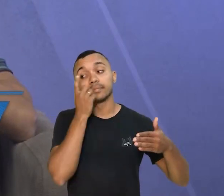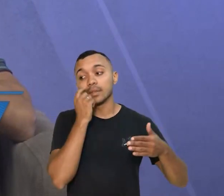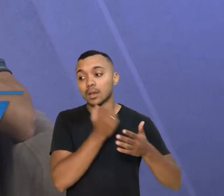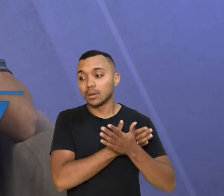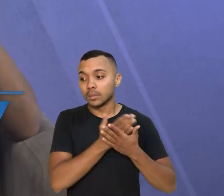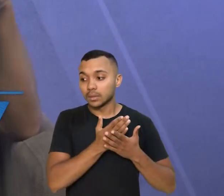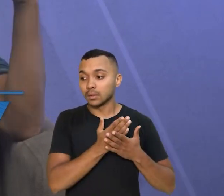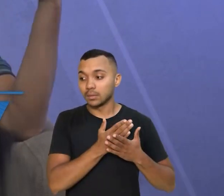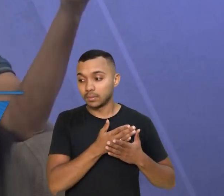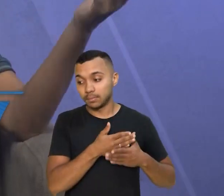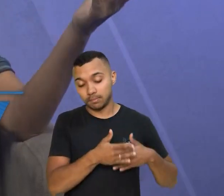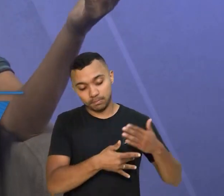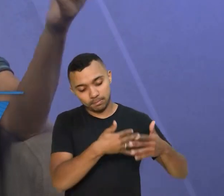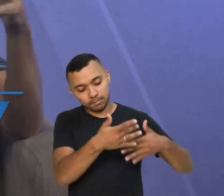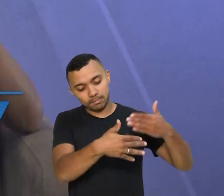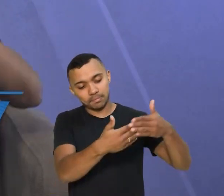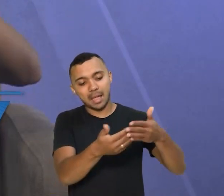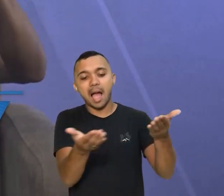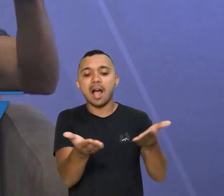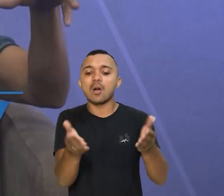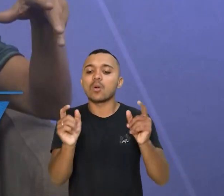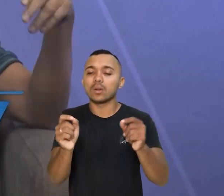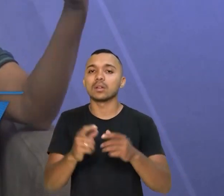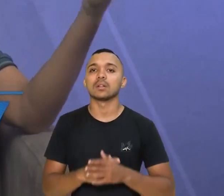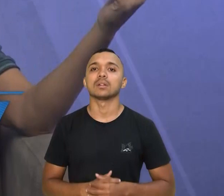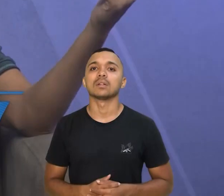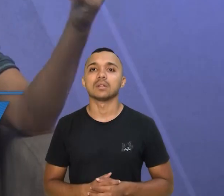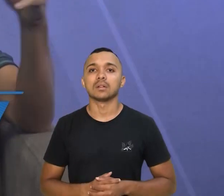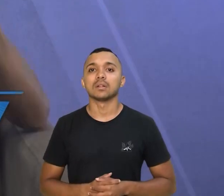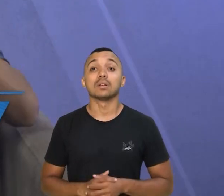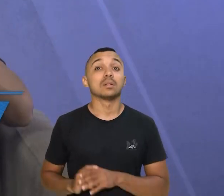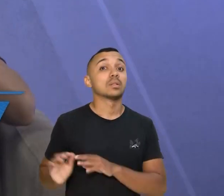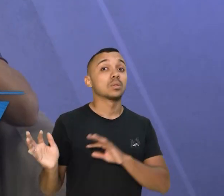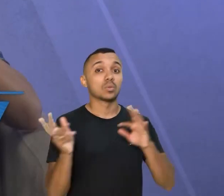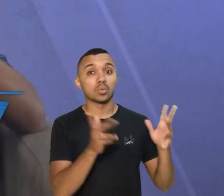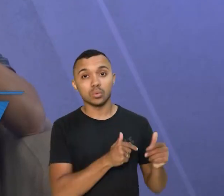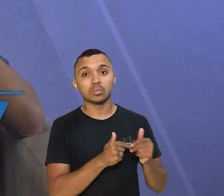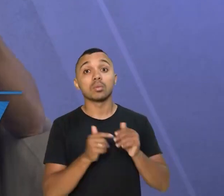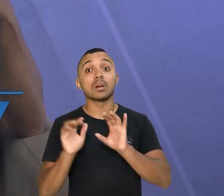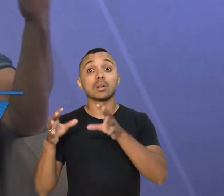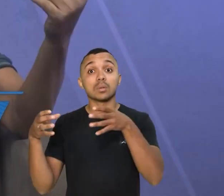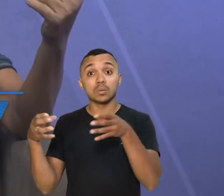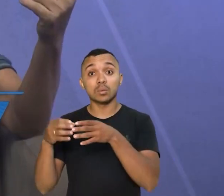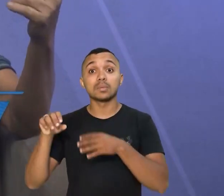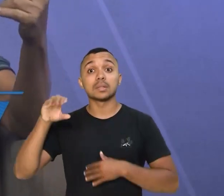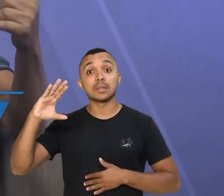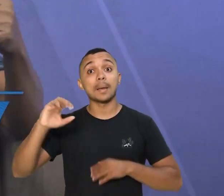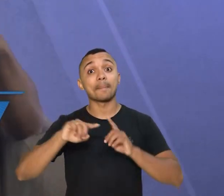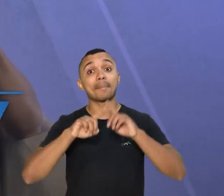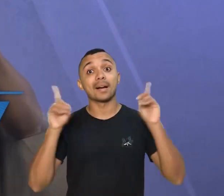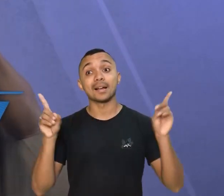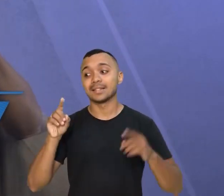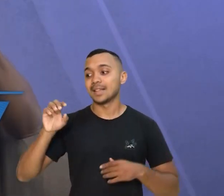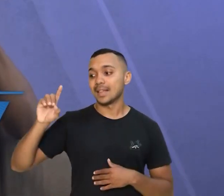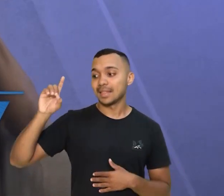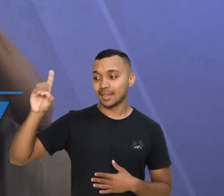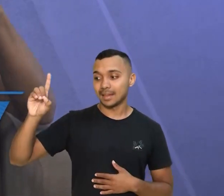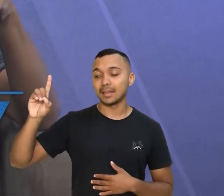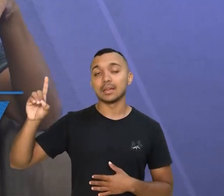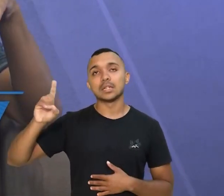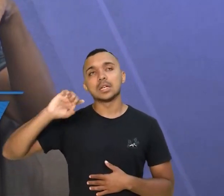a desonerar. Agora você enfrenta todos os times na Série C, ficaria mais fácil. Mas na Série D, você citou